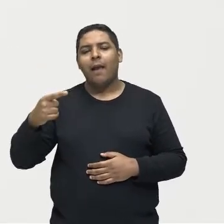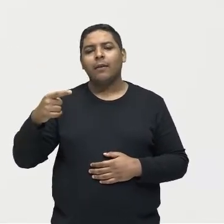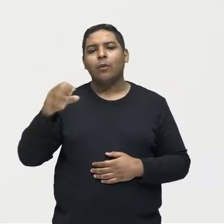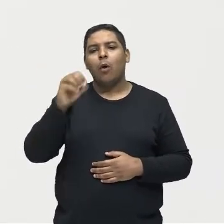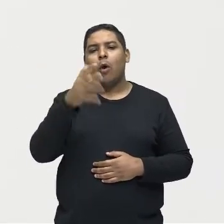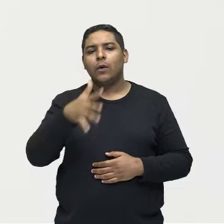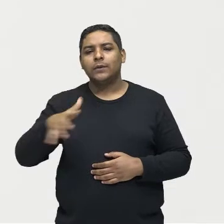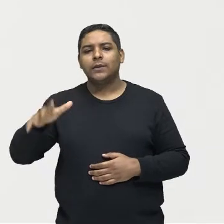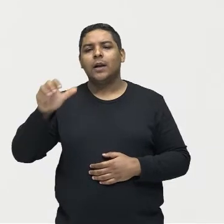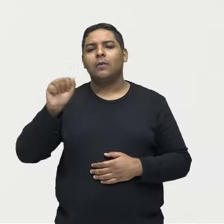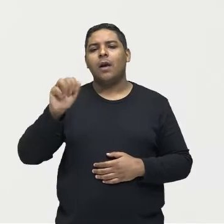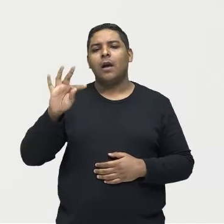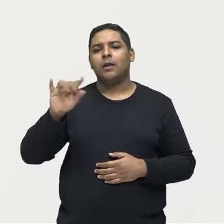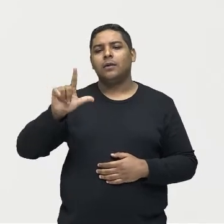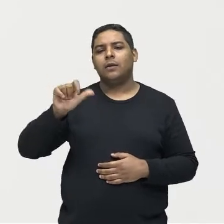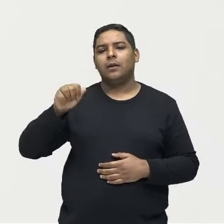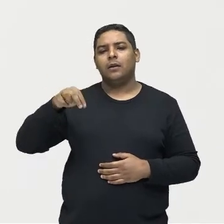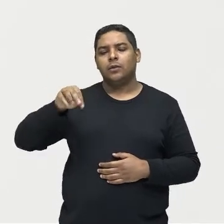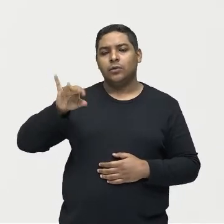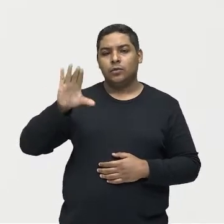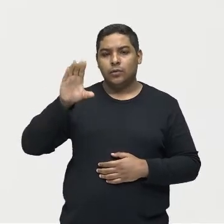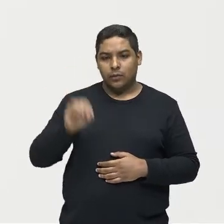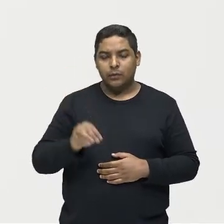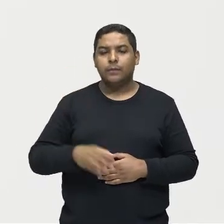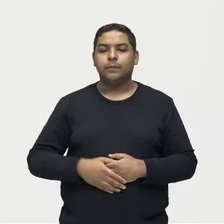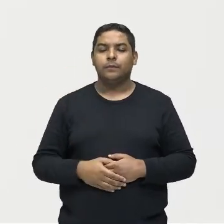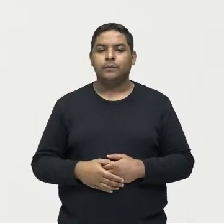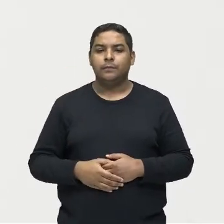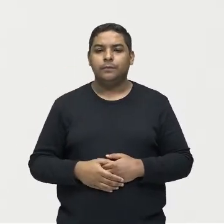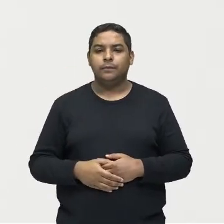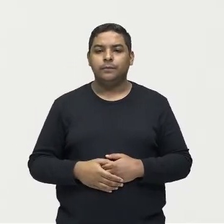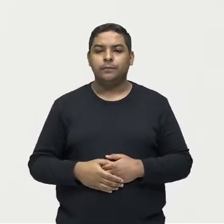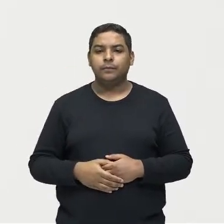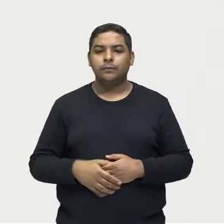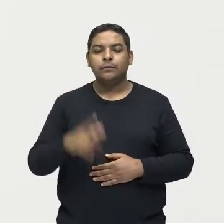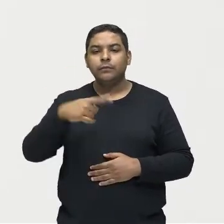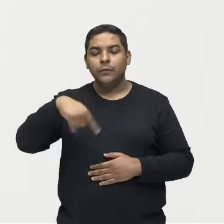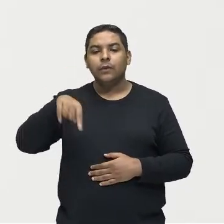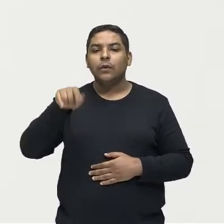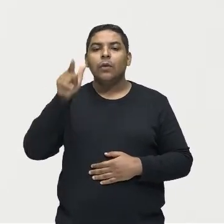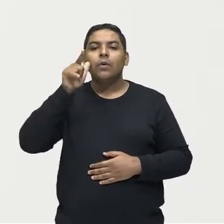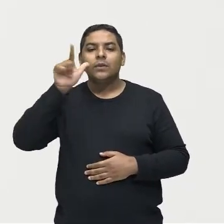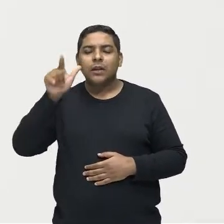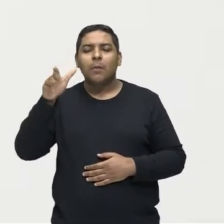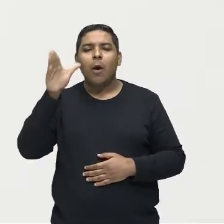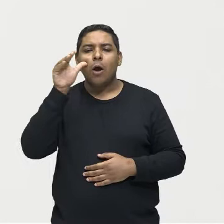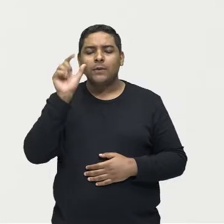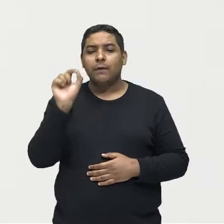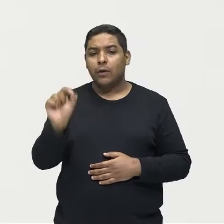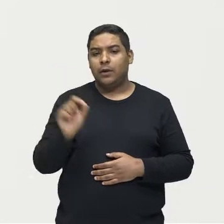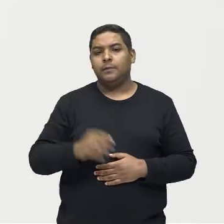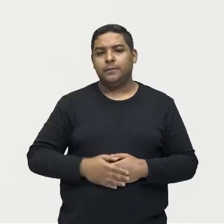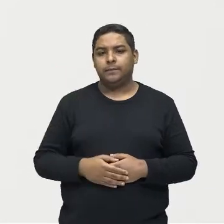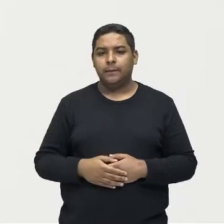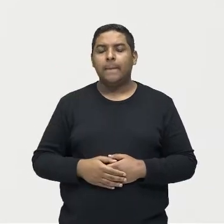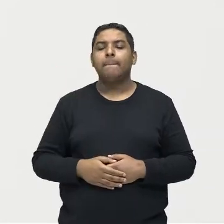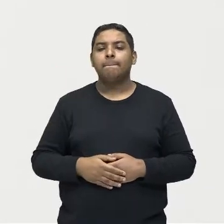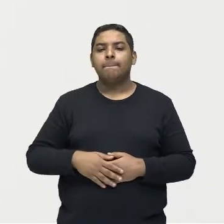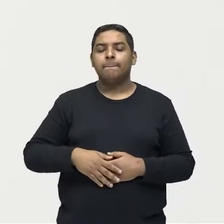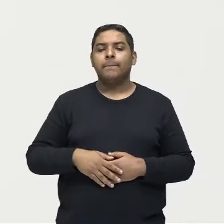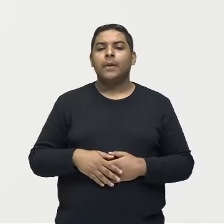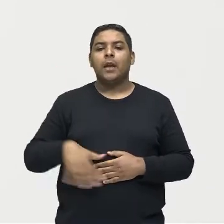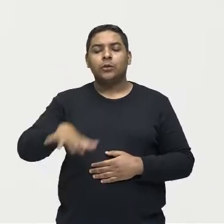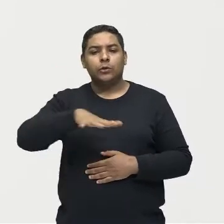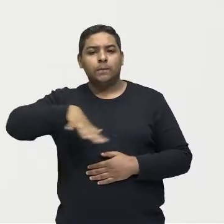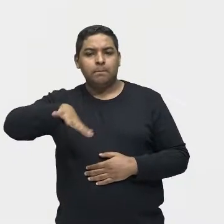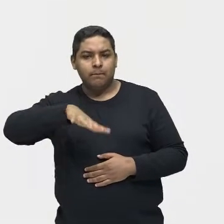essa megalópole, tá? Então, a gente observando isso, esse espaço industrial urbano dos Estados Unidos na